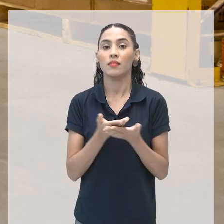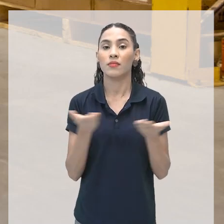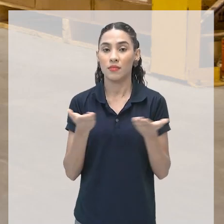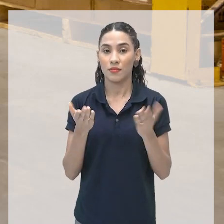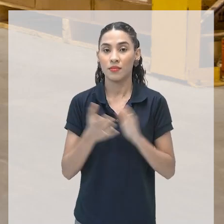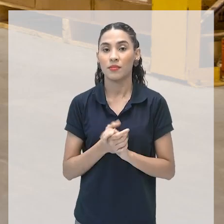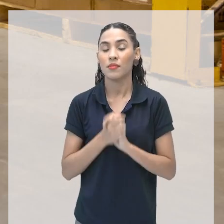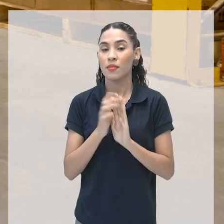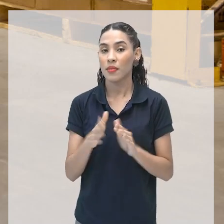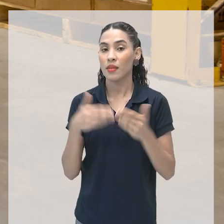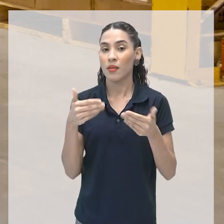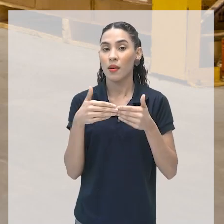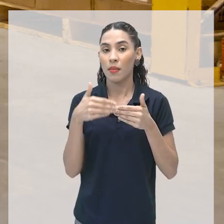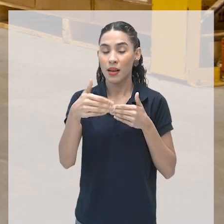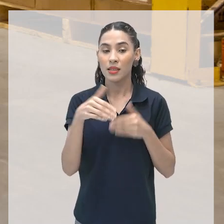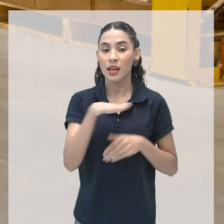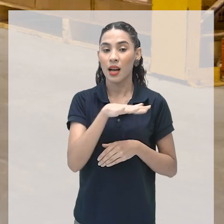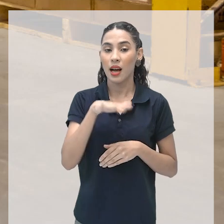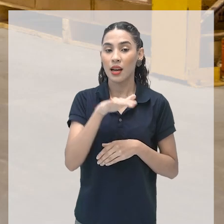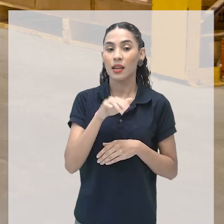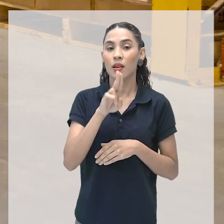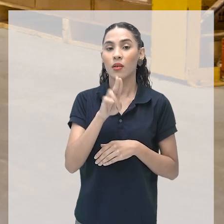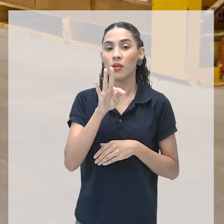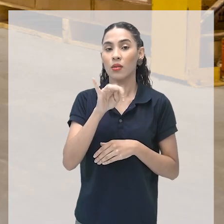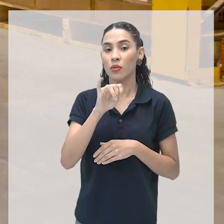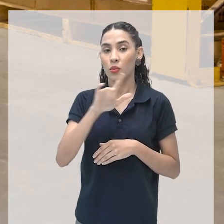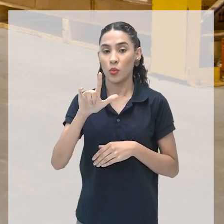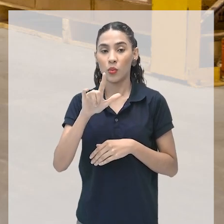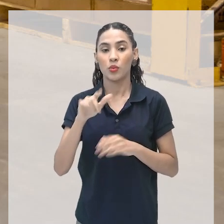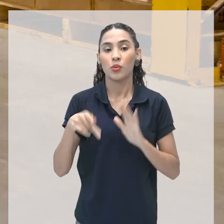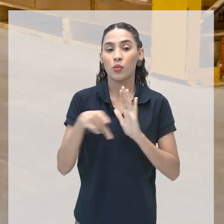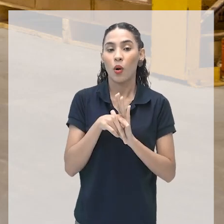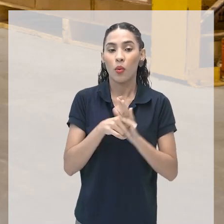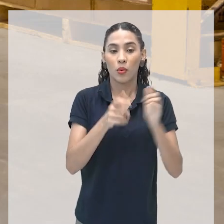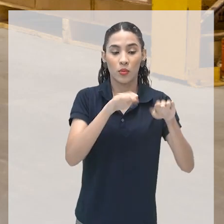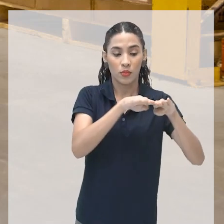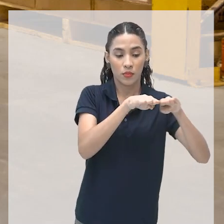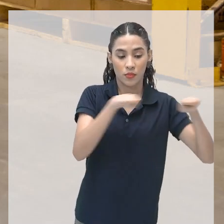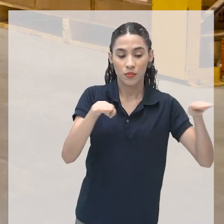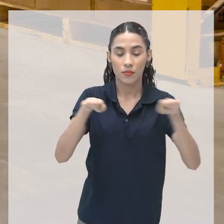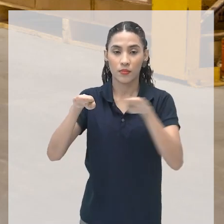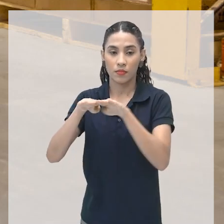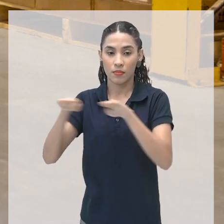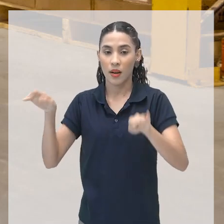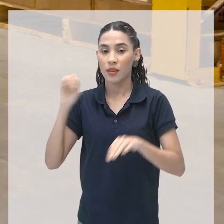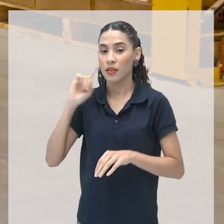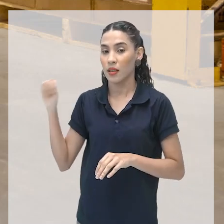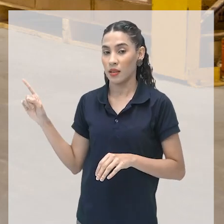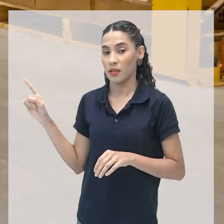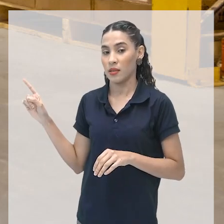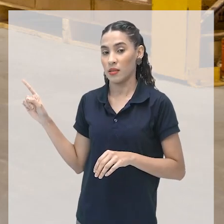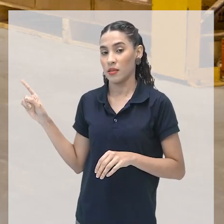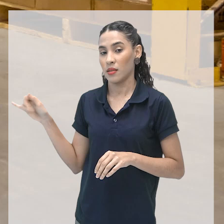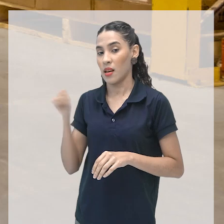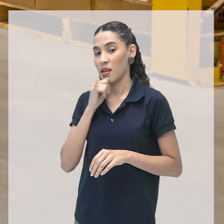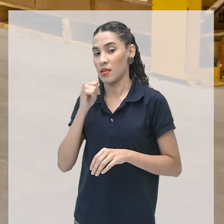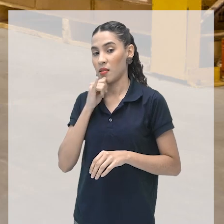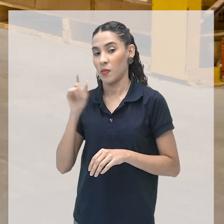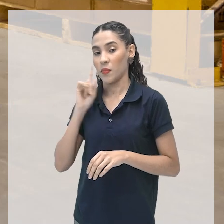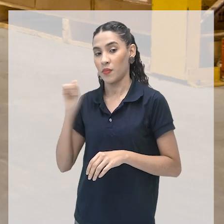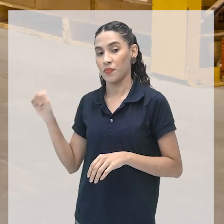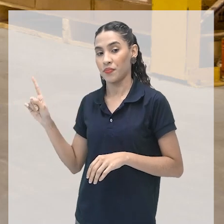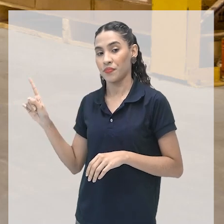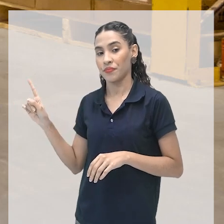aula. Então, a partir da área útil de ocupação do pallet, como você está vendo aqui, por exemplo, nesse primeiro